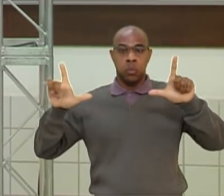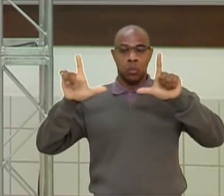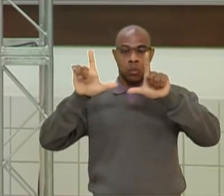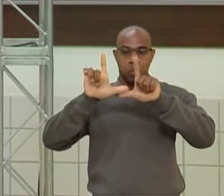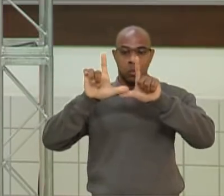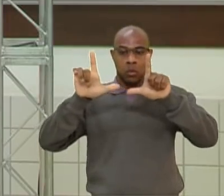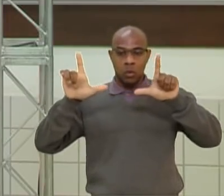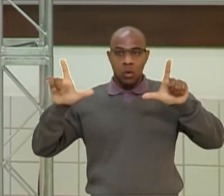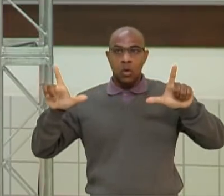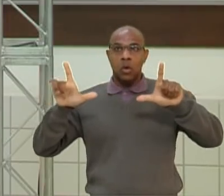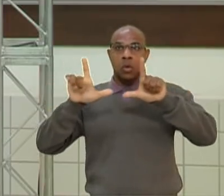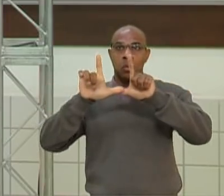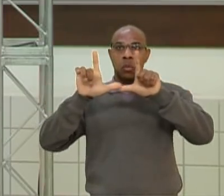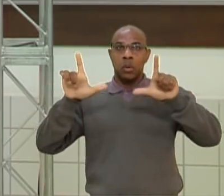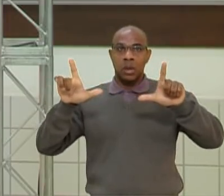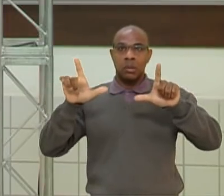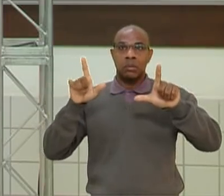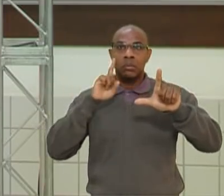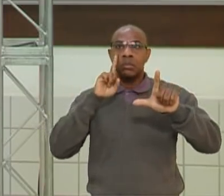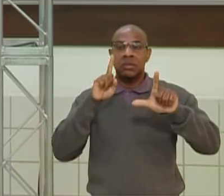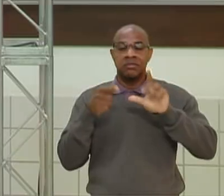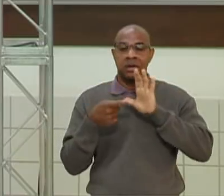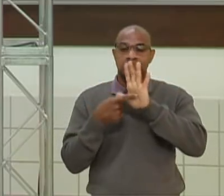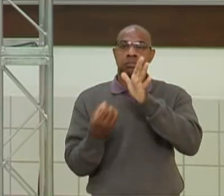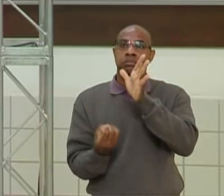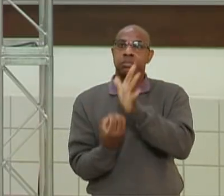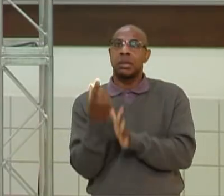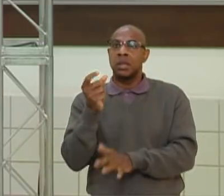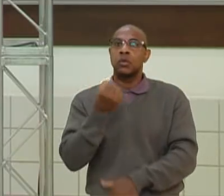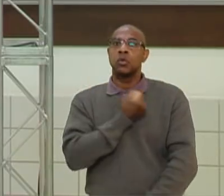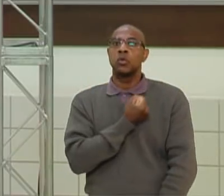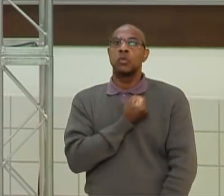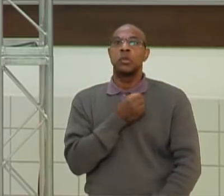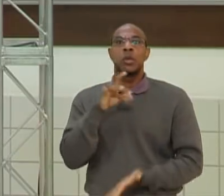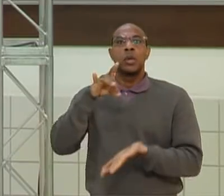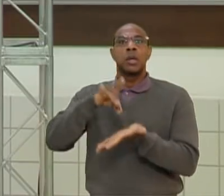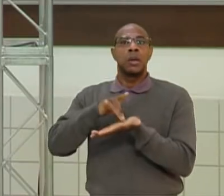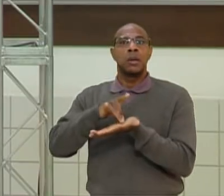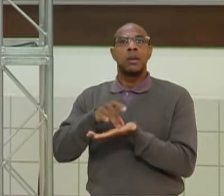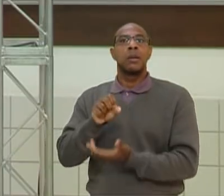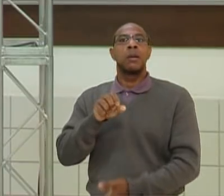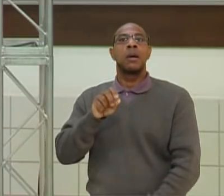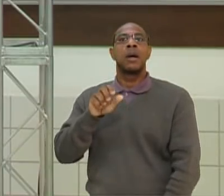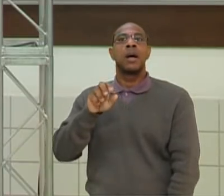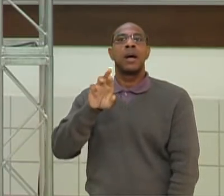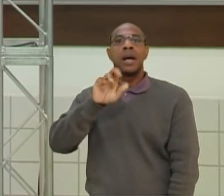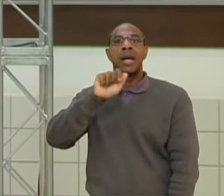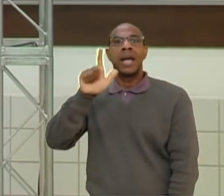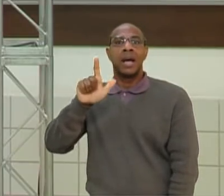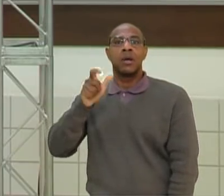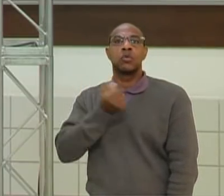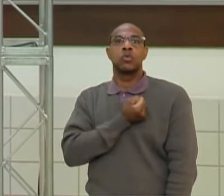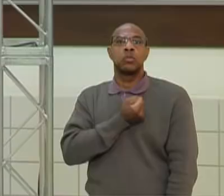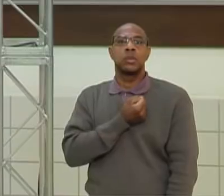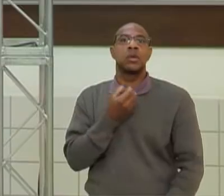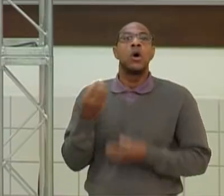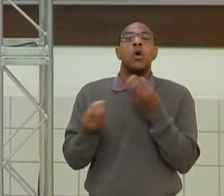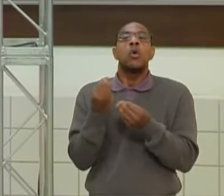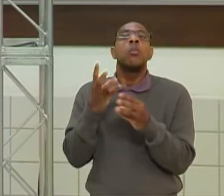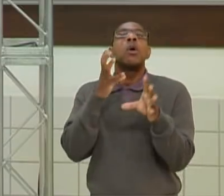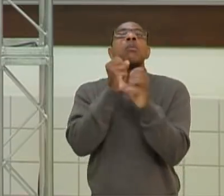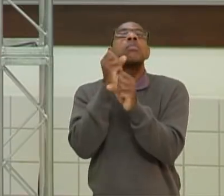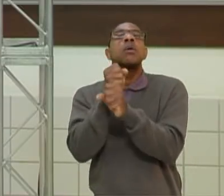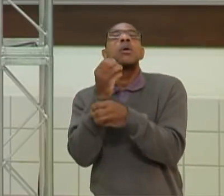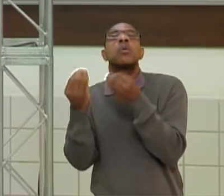o eixo dos números reais. Esse vetor pode fazer, tá? E a gente vai ver exatamente como